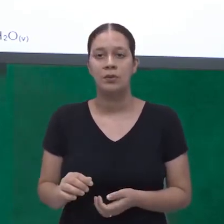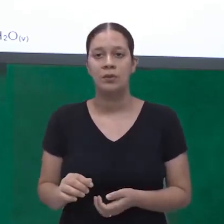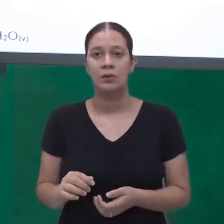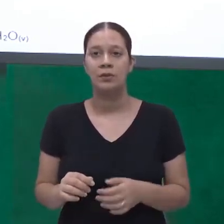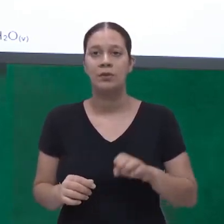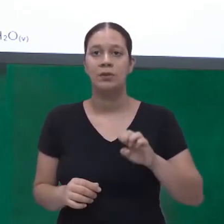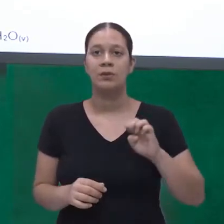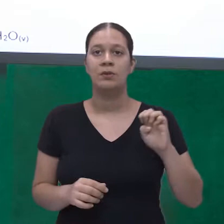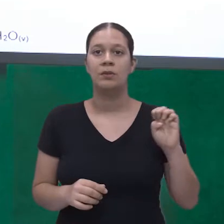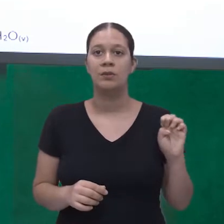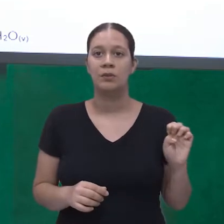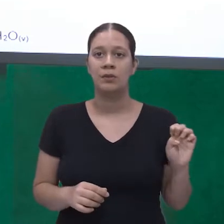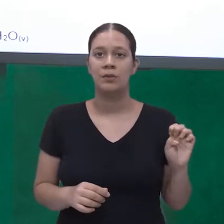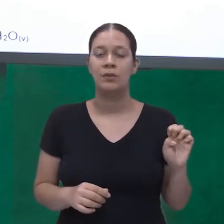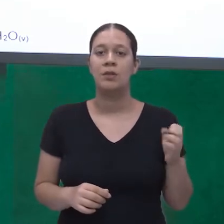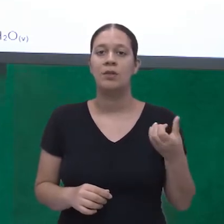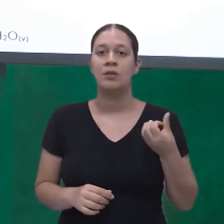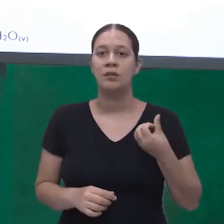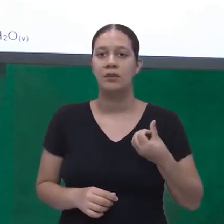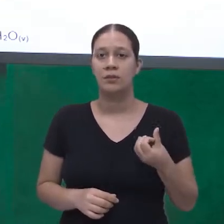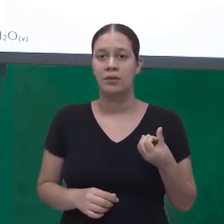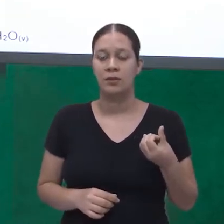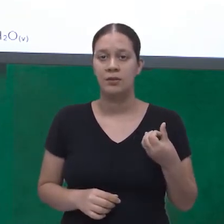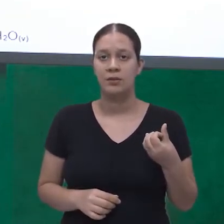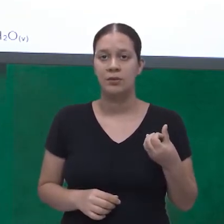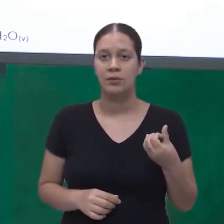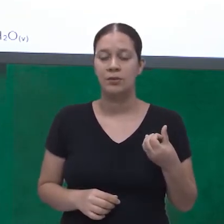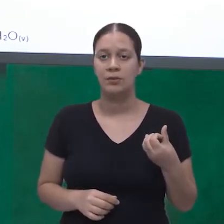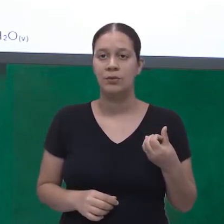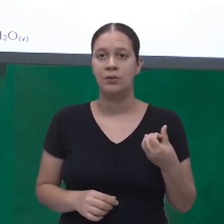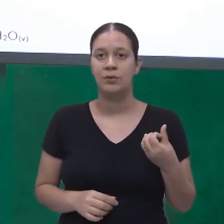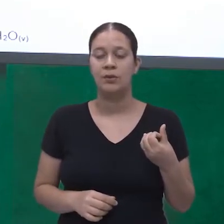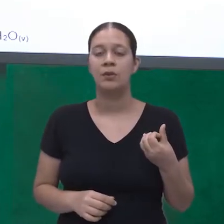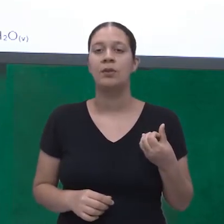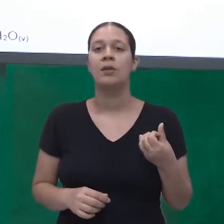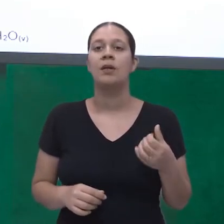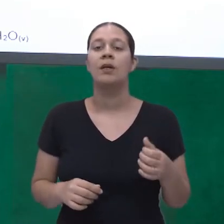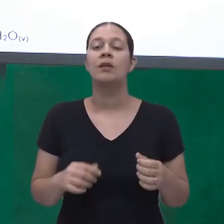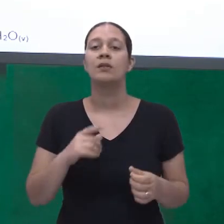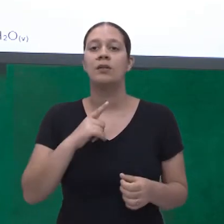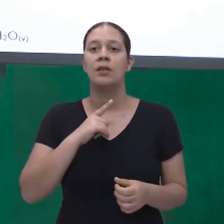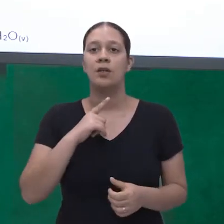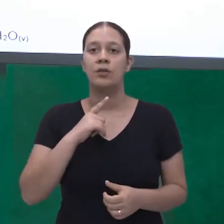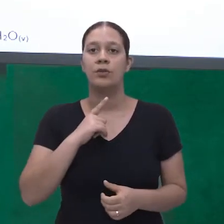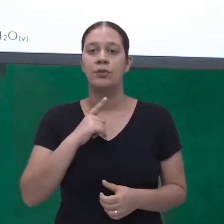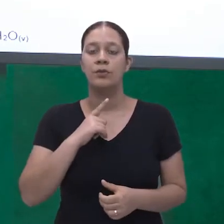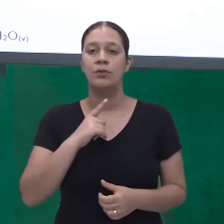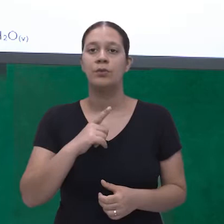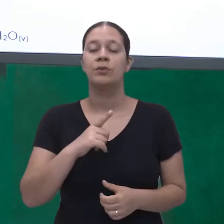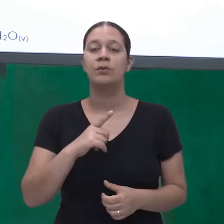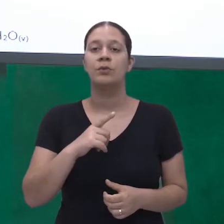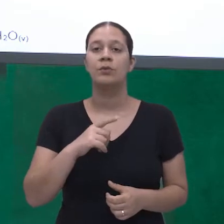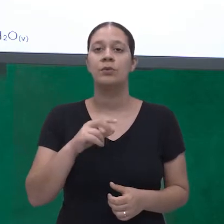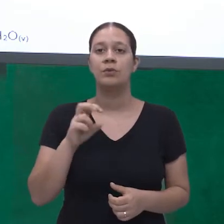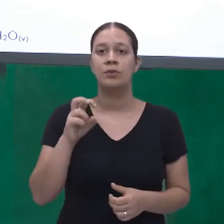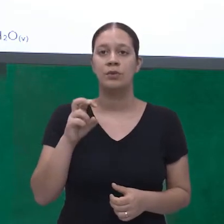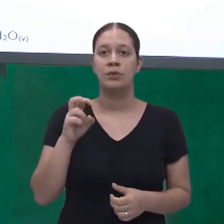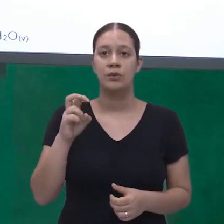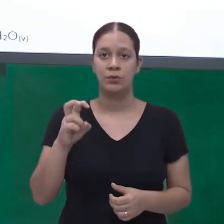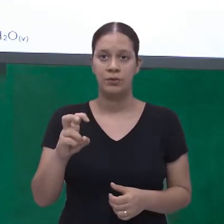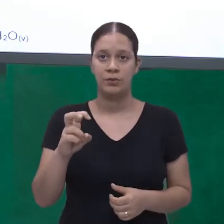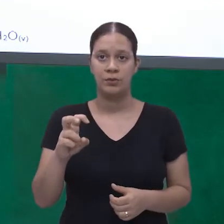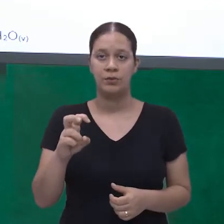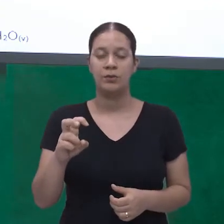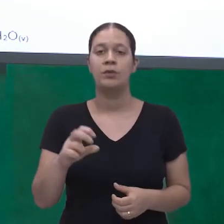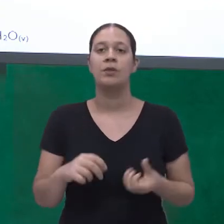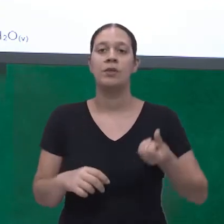esquerdo nós temos 6 mols, que é 1 do comburente, 1 do combustível e 5 do